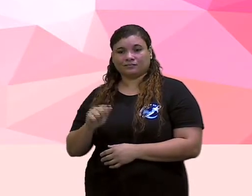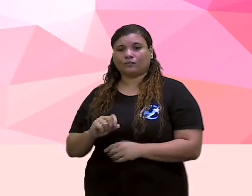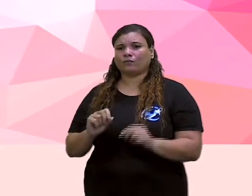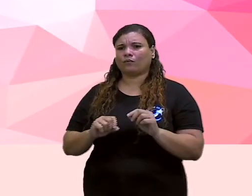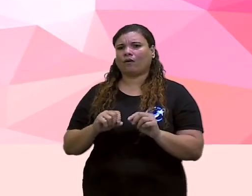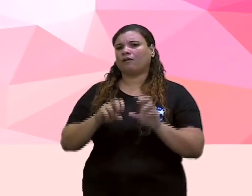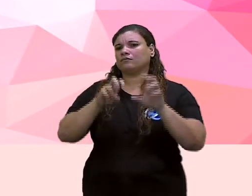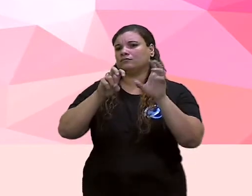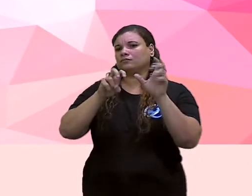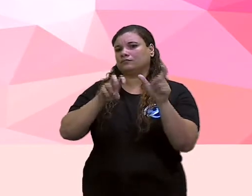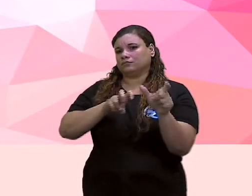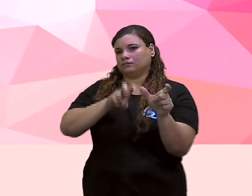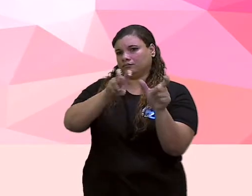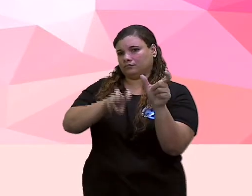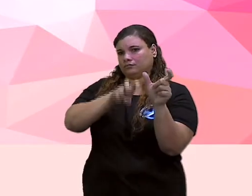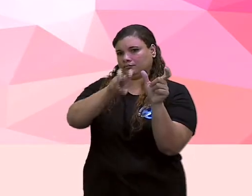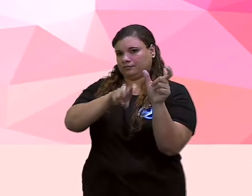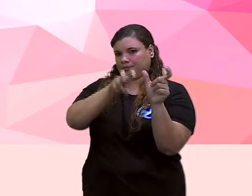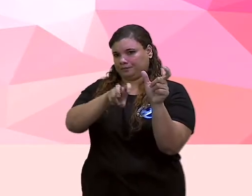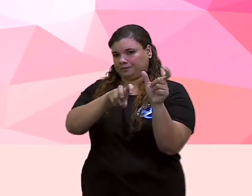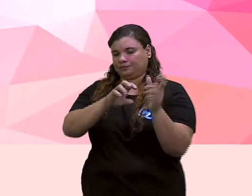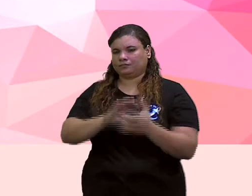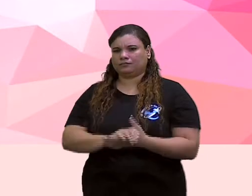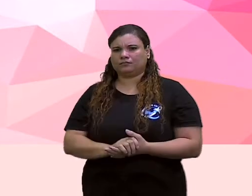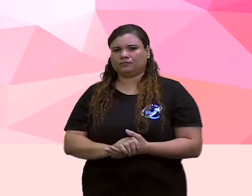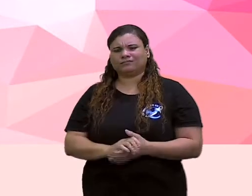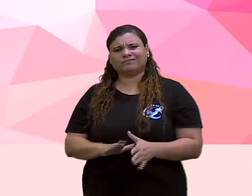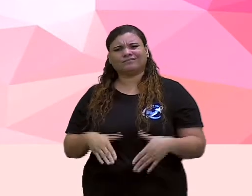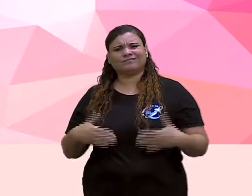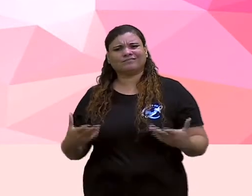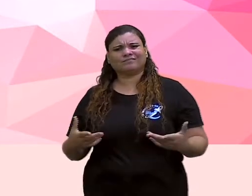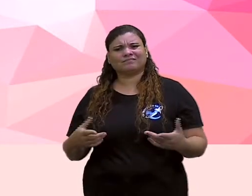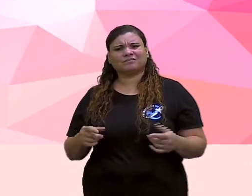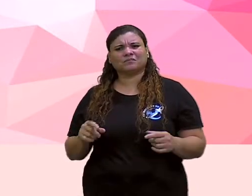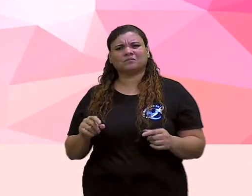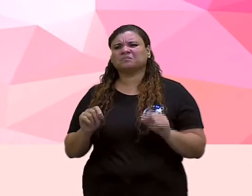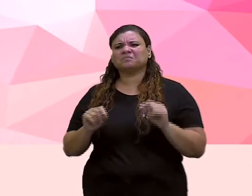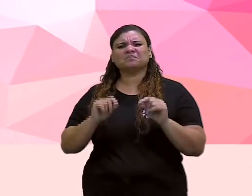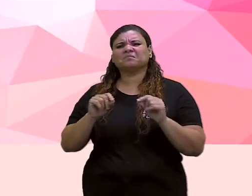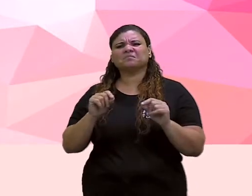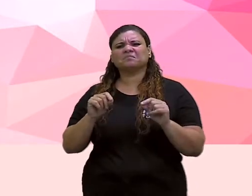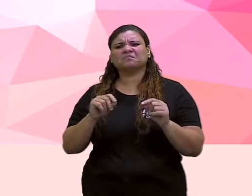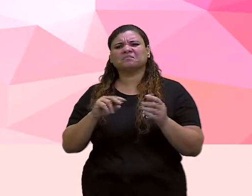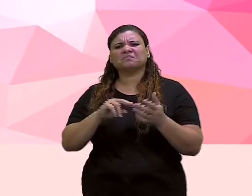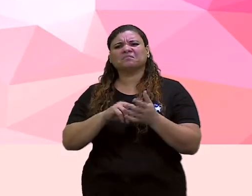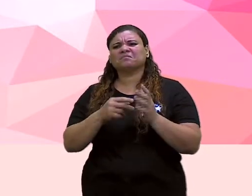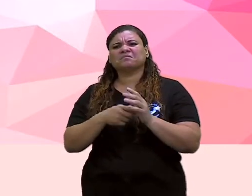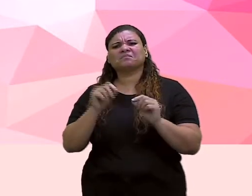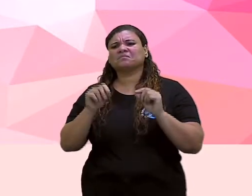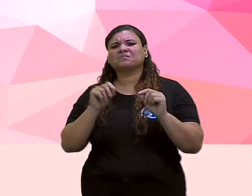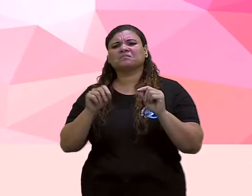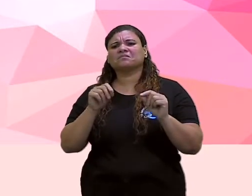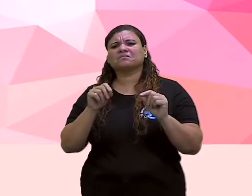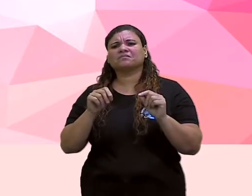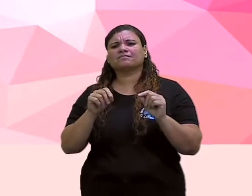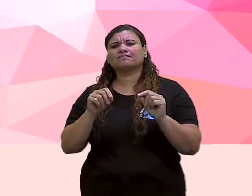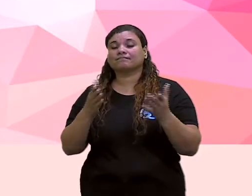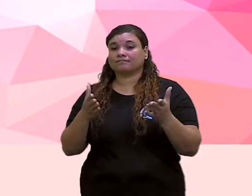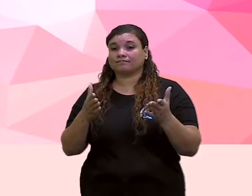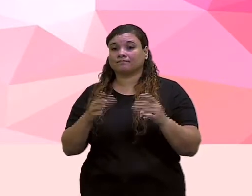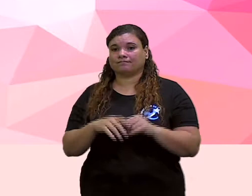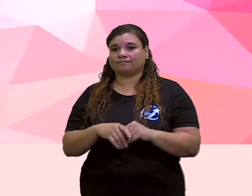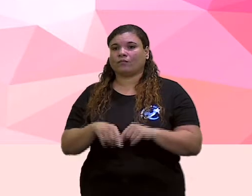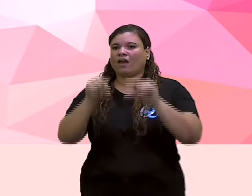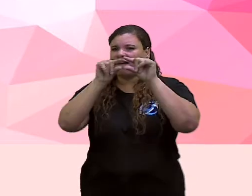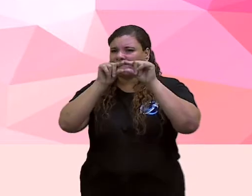um pouquinho mais, precisamos focar aí nesse termo, adjunto. O que é adjunto, então? Adjunto é aquilo que está ao